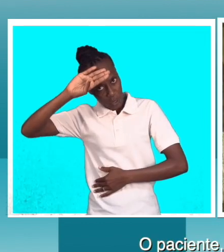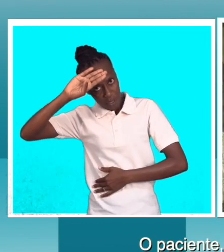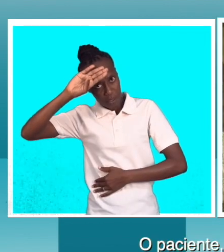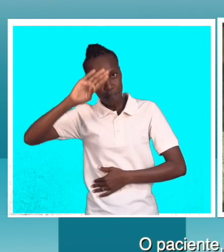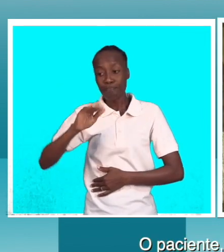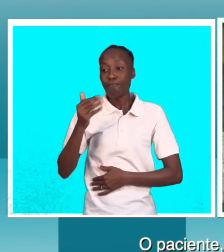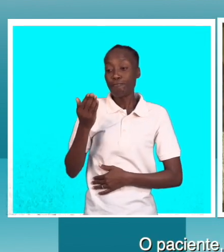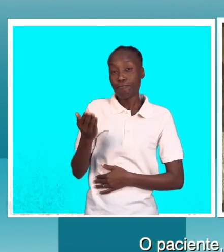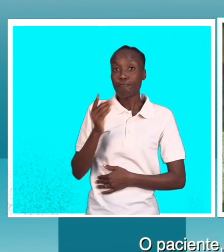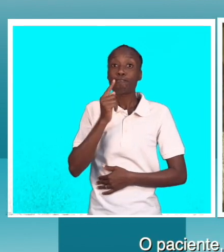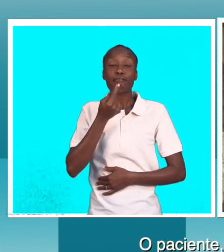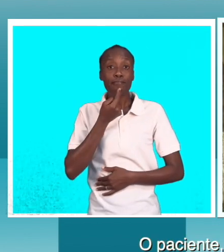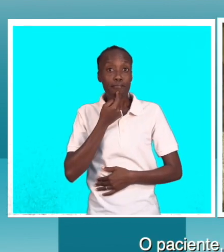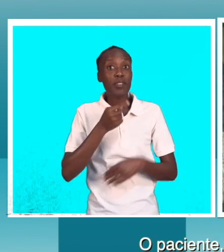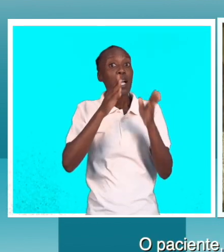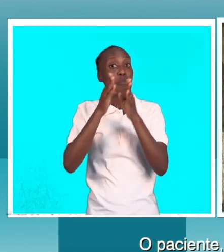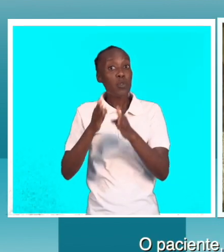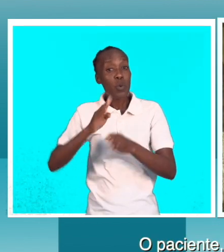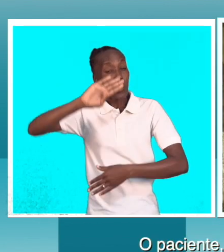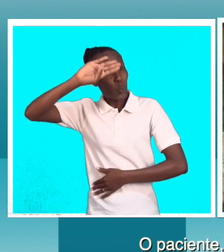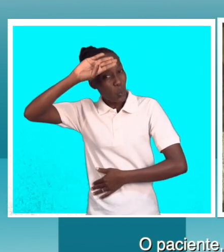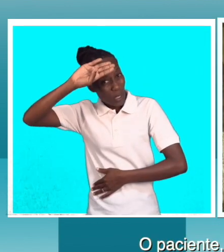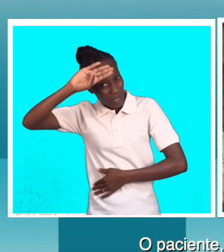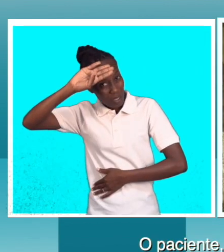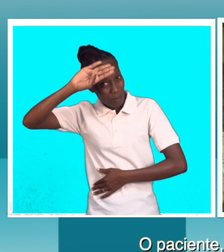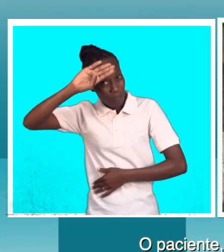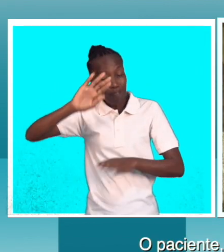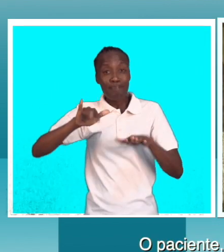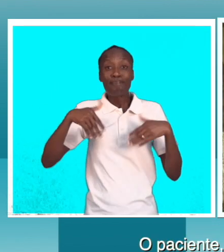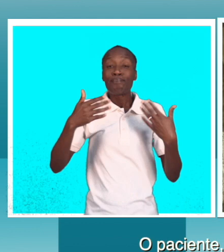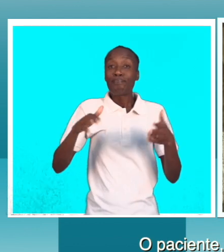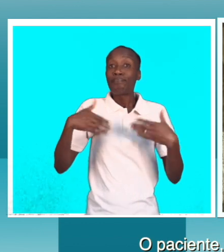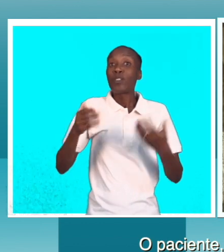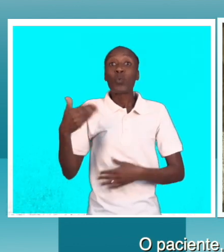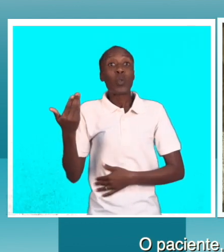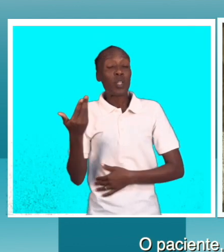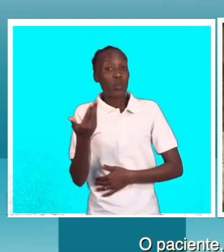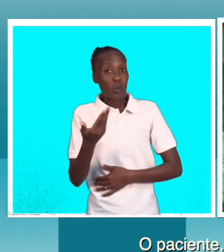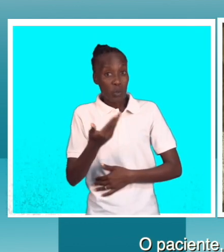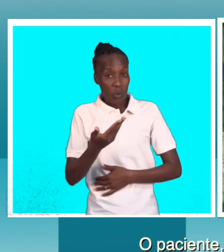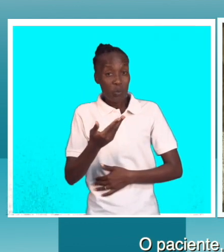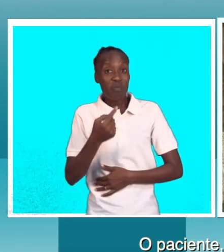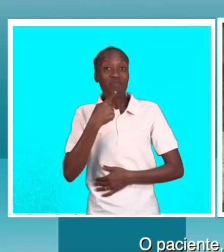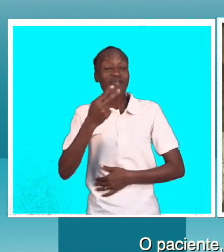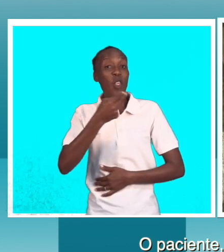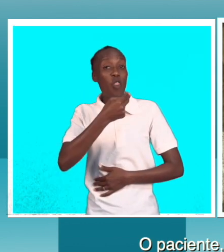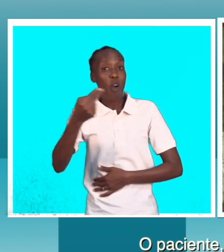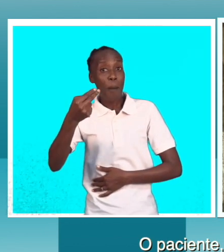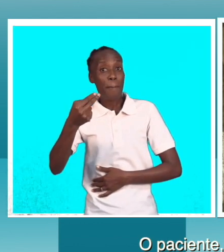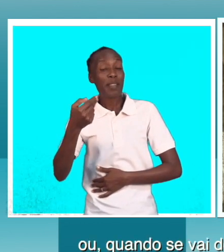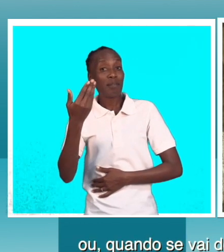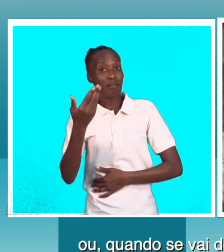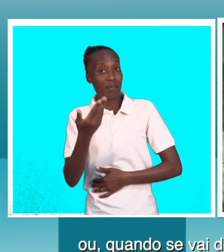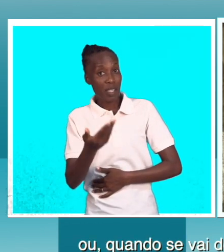O paciente, quando tu tratas ele pelo seu nome,